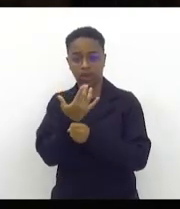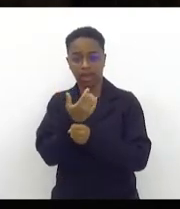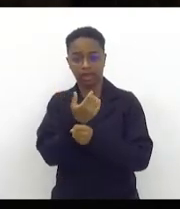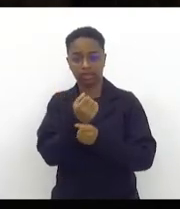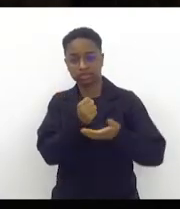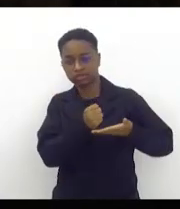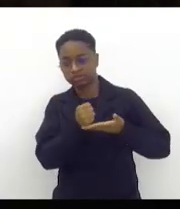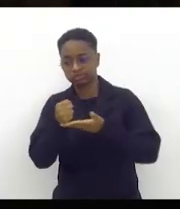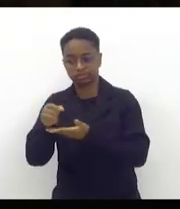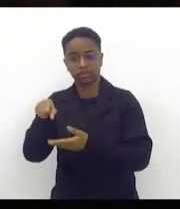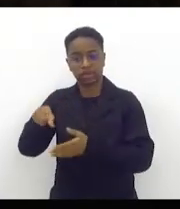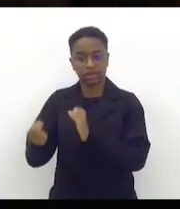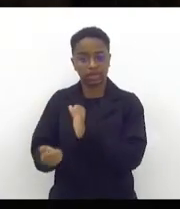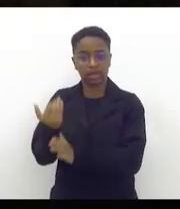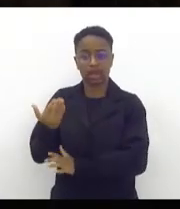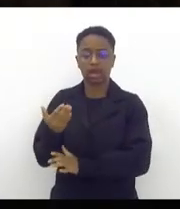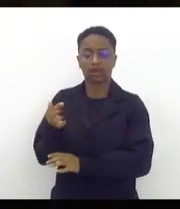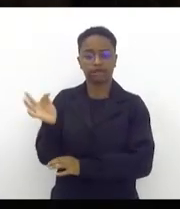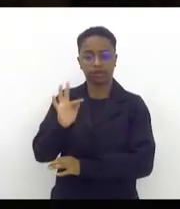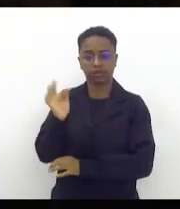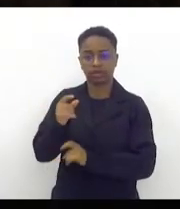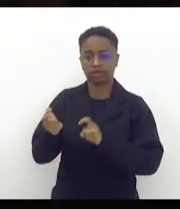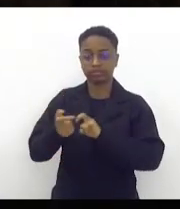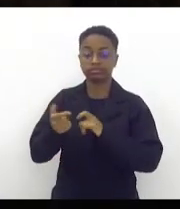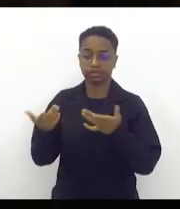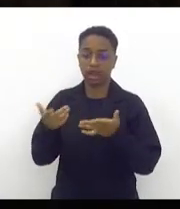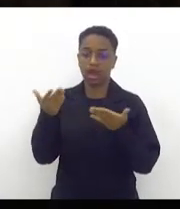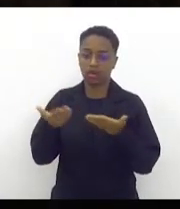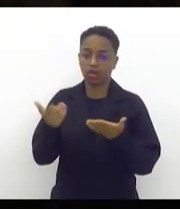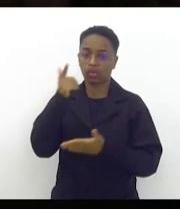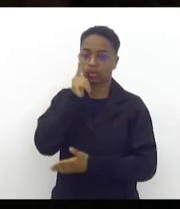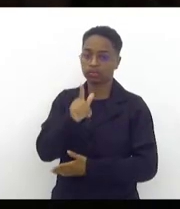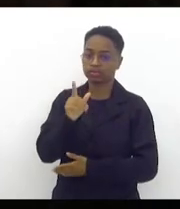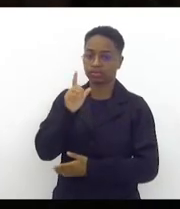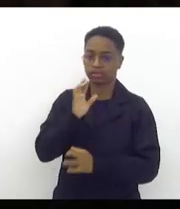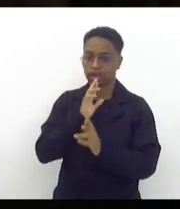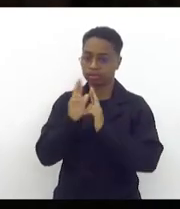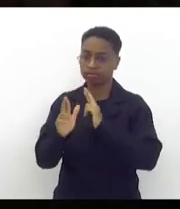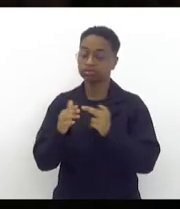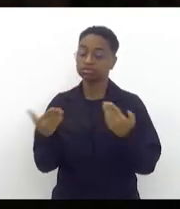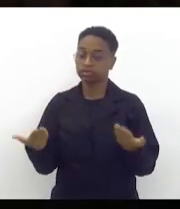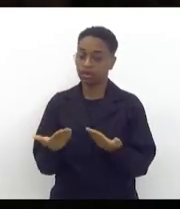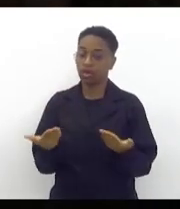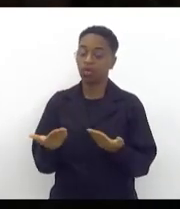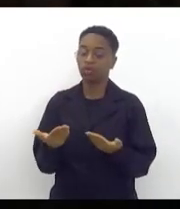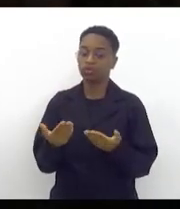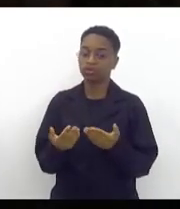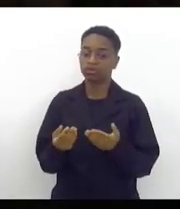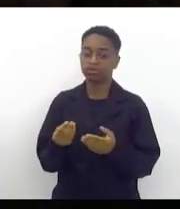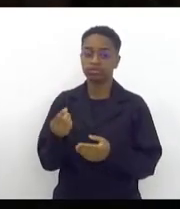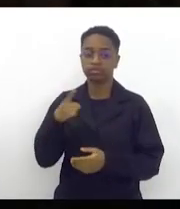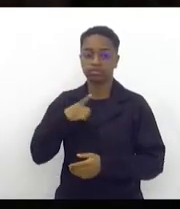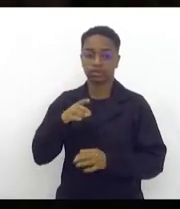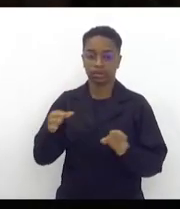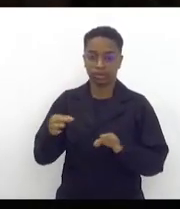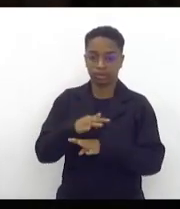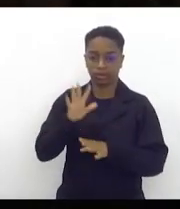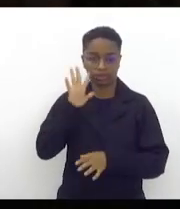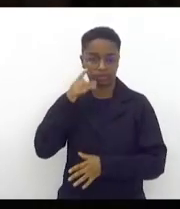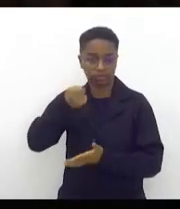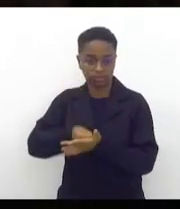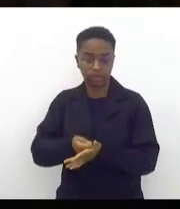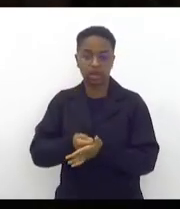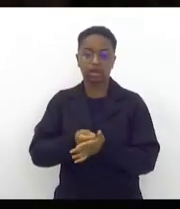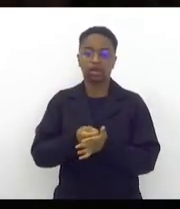de Medicina, e o resultado chega na ponta. Então, temos definido hoje a instalação desse programa, já